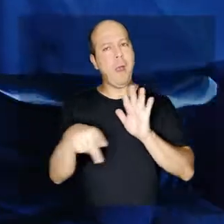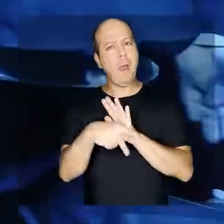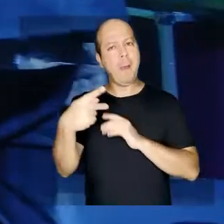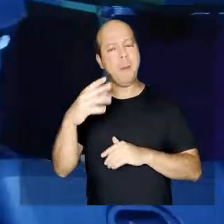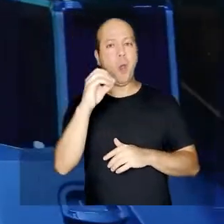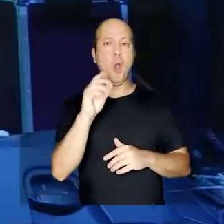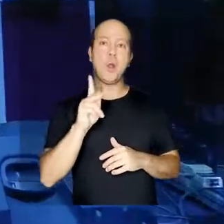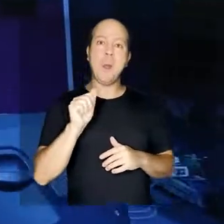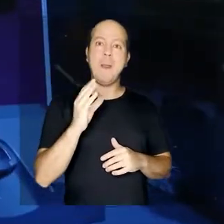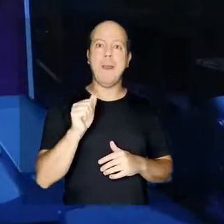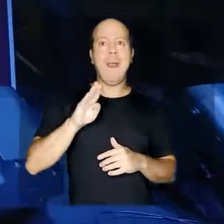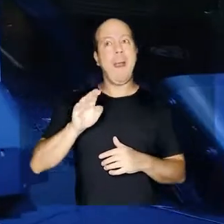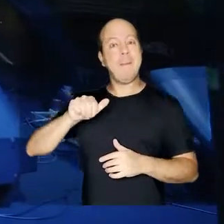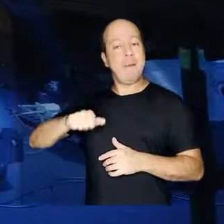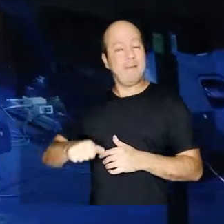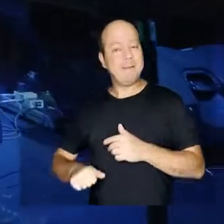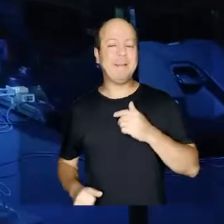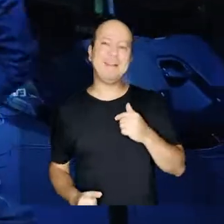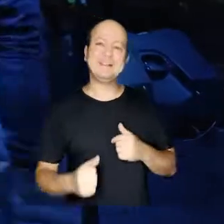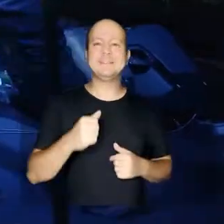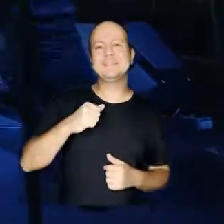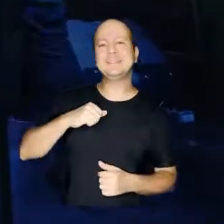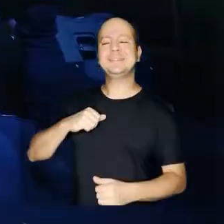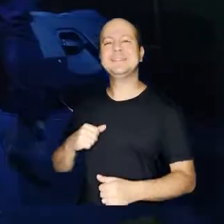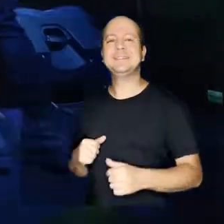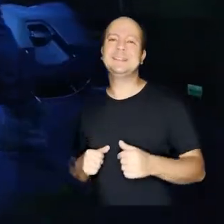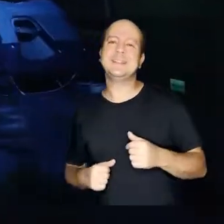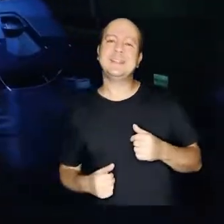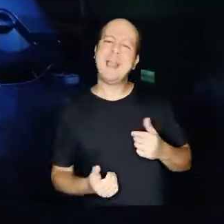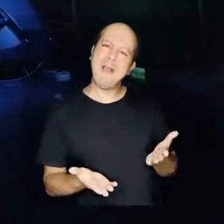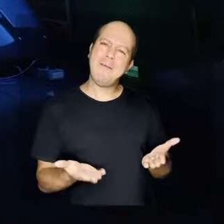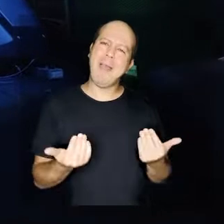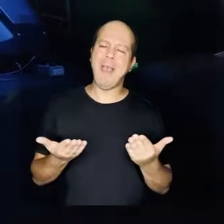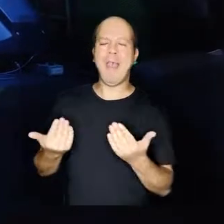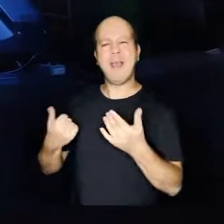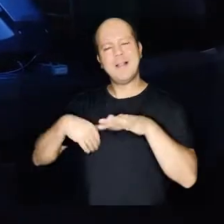sorri para horta no lado direito do palco uma mulher faz interpretação em libras